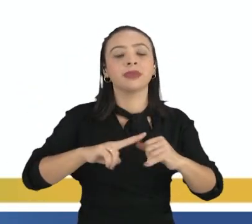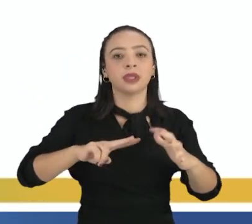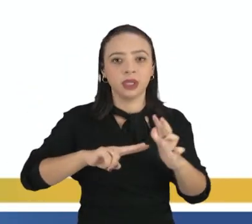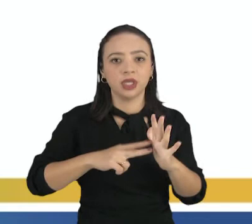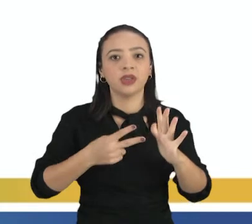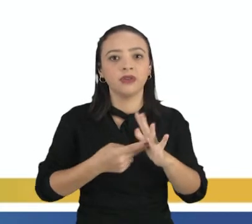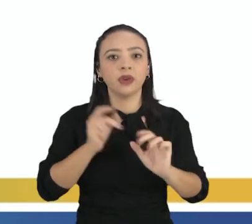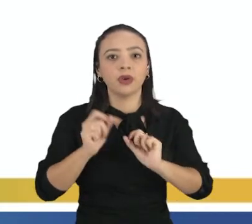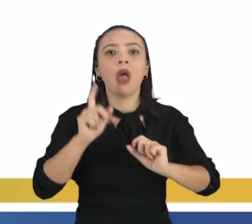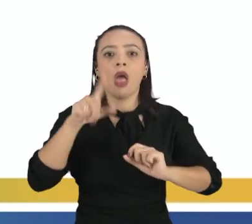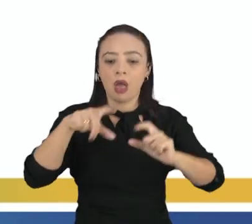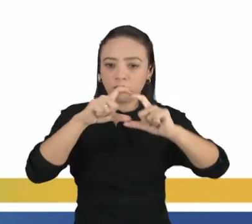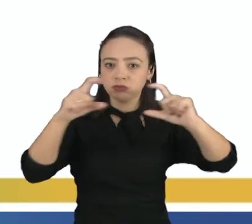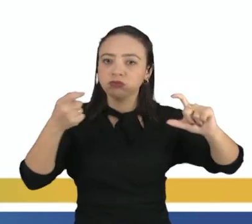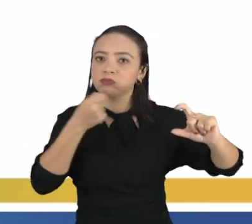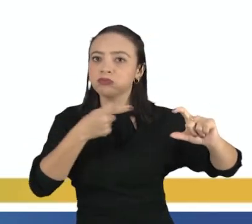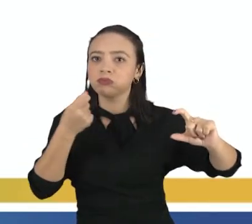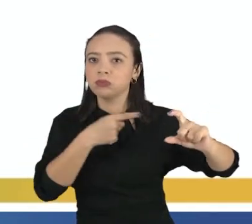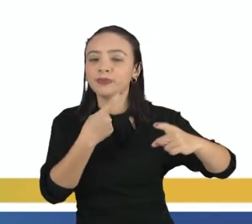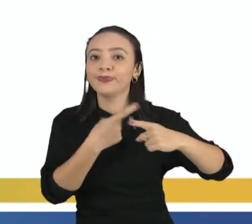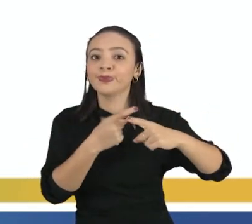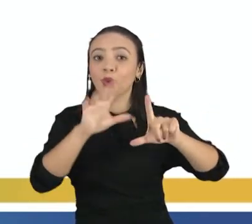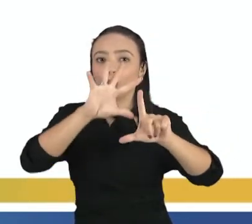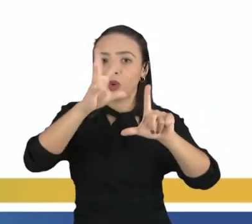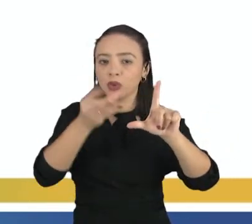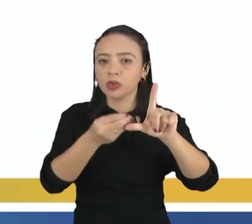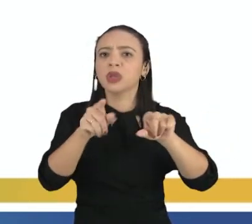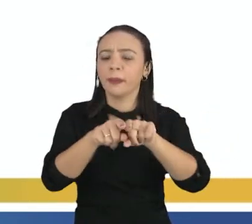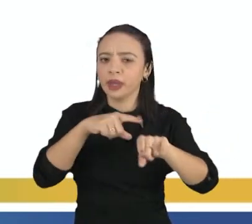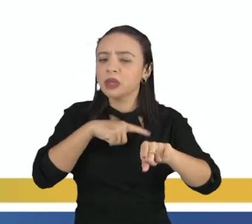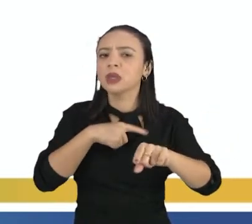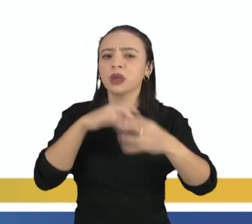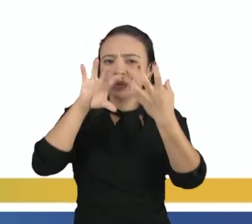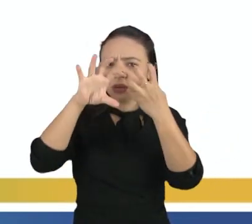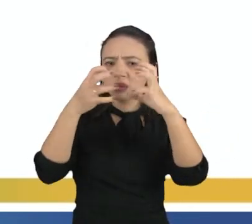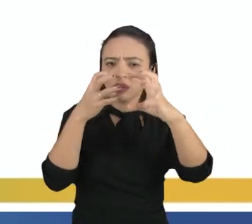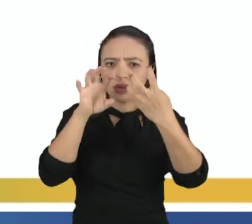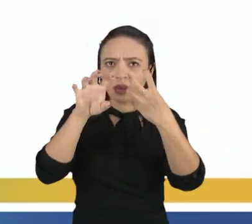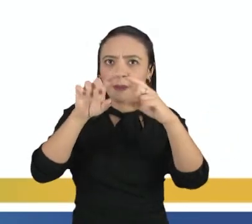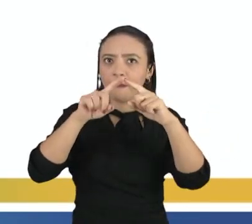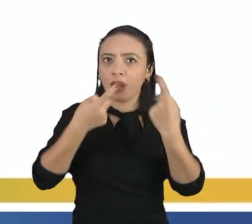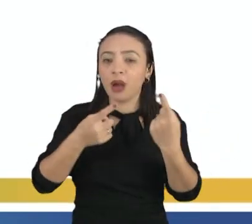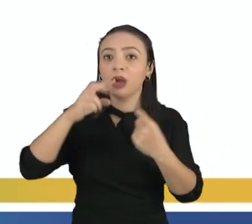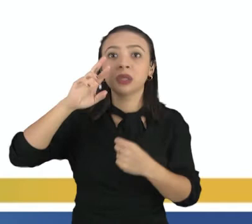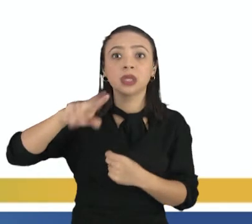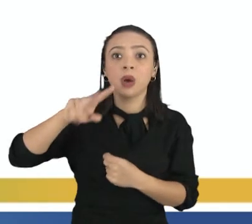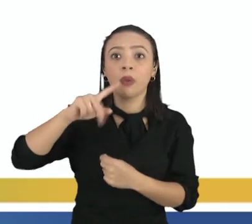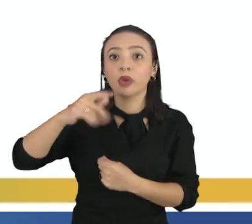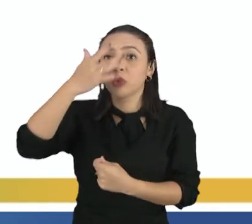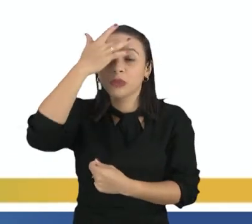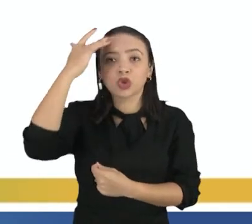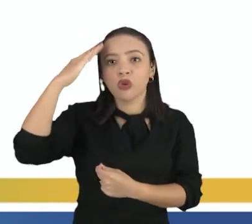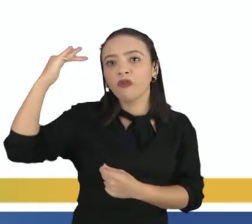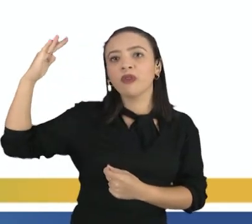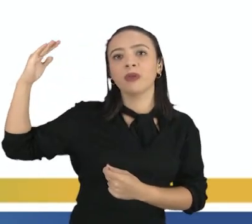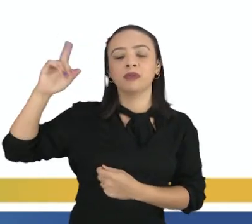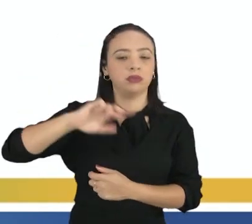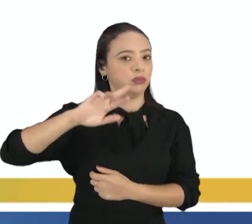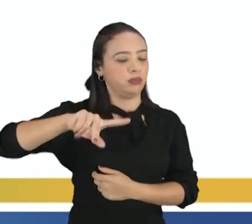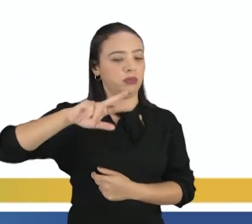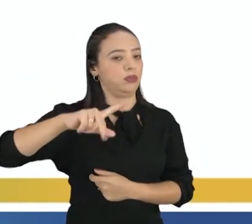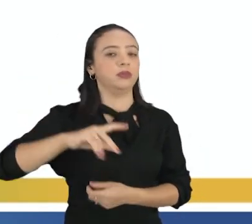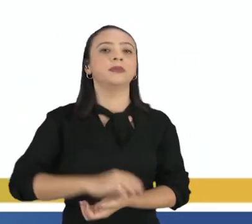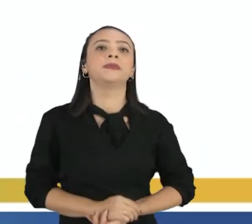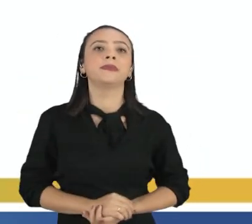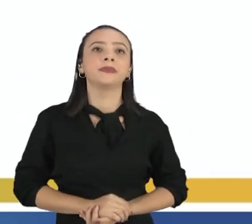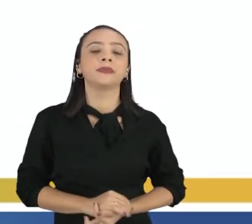trata de uma charge, porque o cartoon, ele tem caricatura, só que não caricatura de uma personalidade.